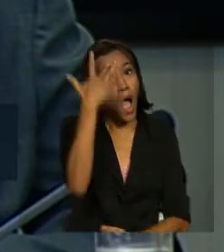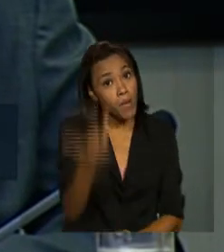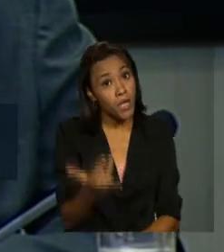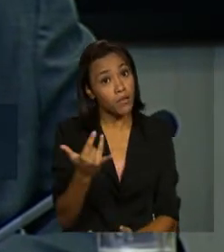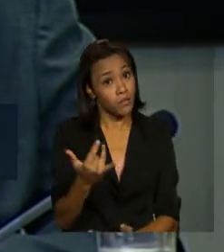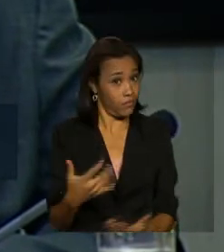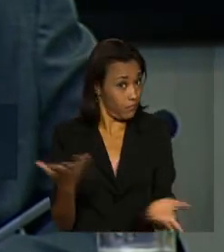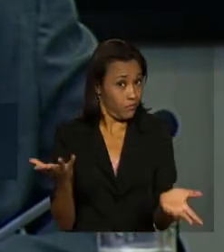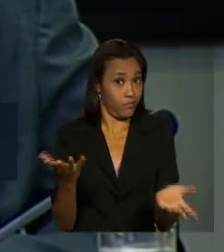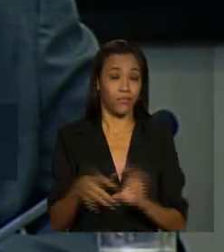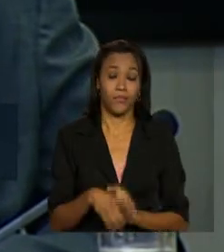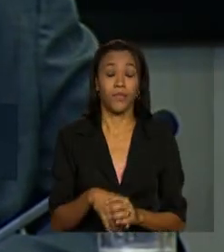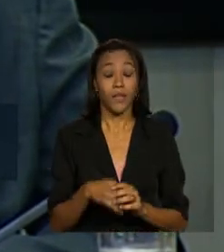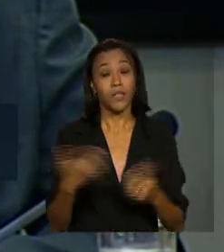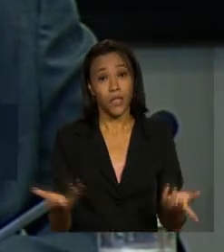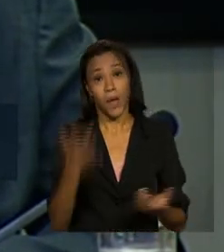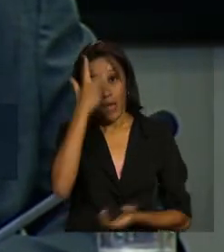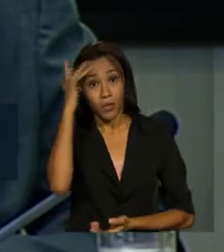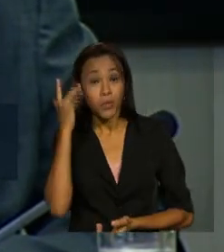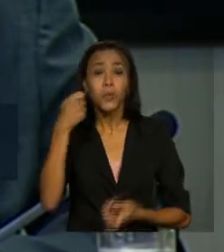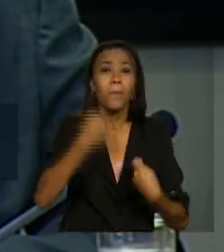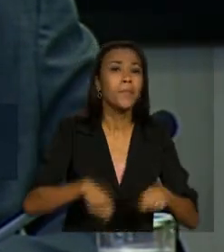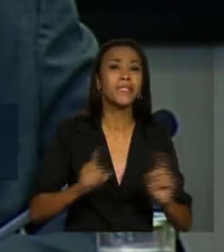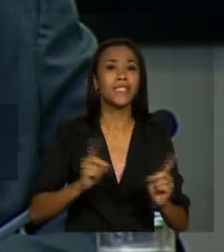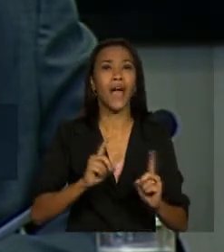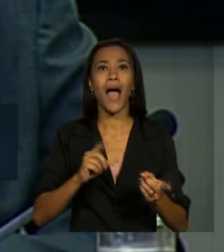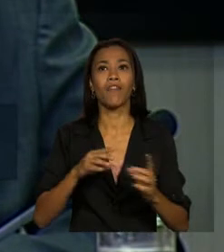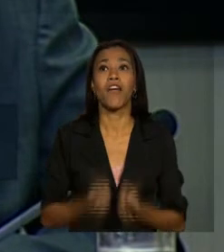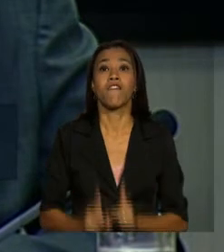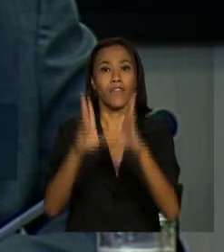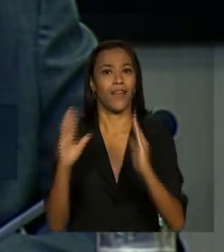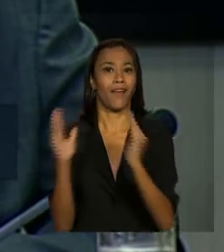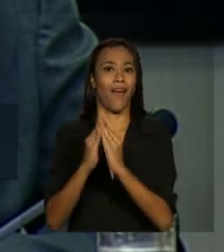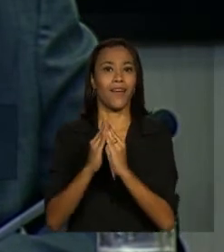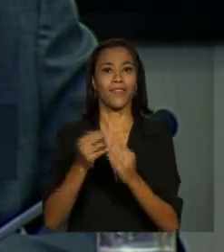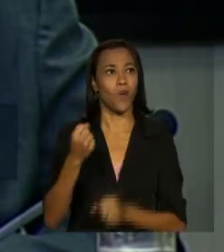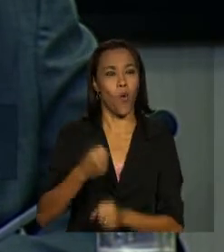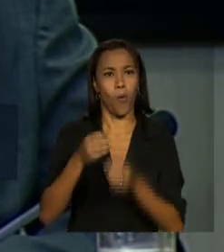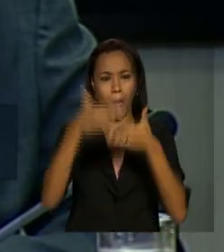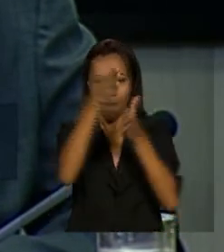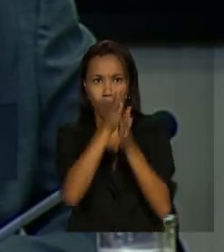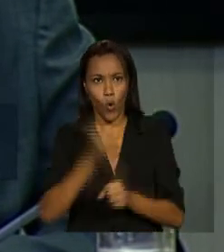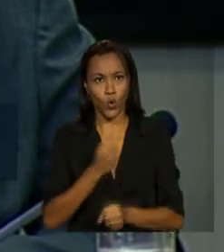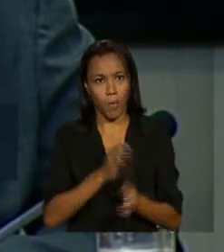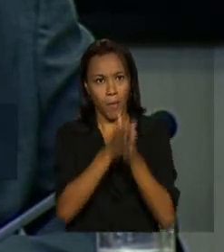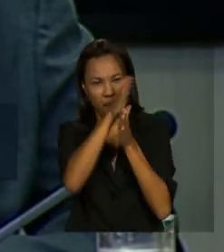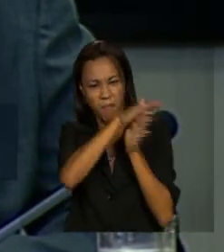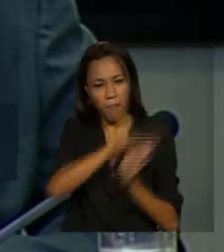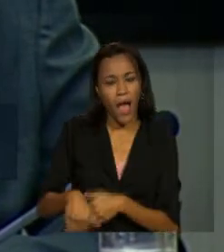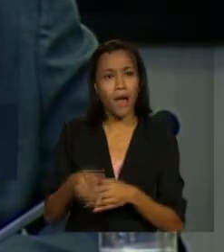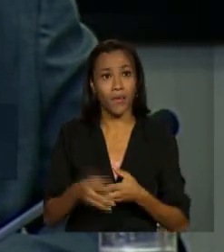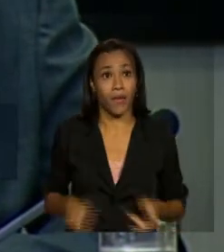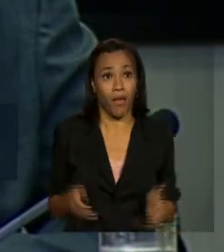livre disso, não é verdade? E aí o cidadão não precisa mais trocar de casa, ou vender a casa, ou derrubar a parede da sua casa para poder